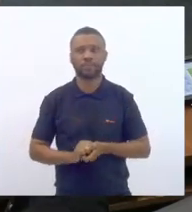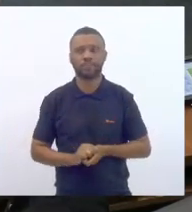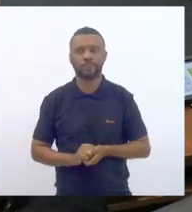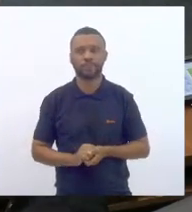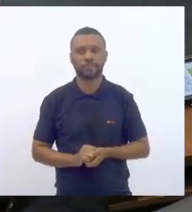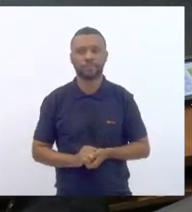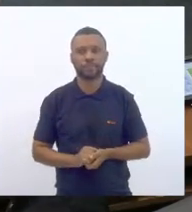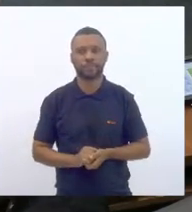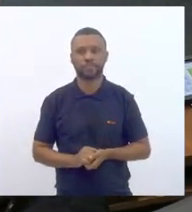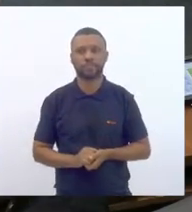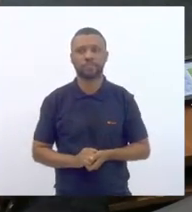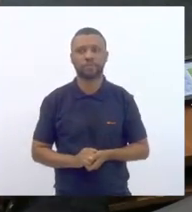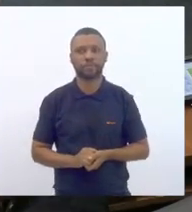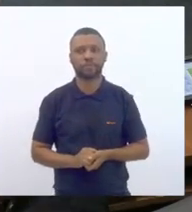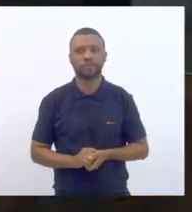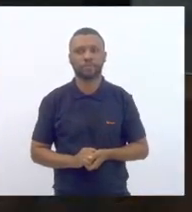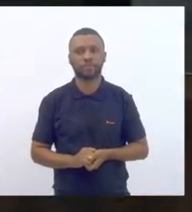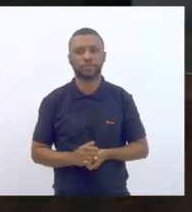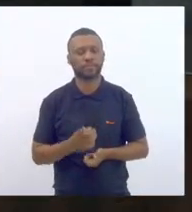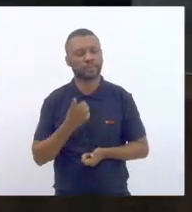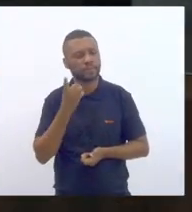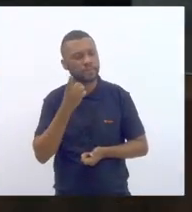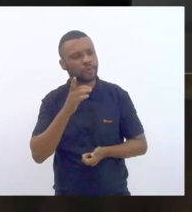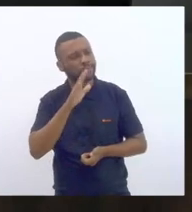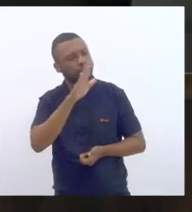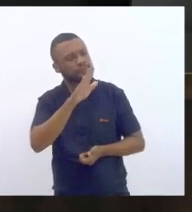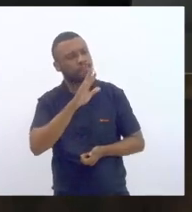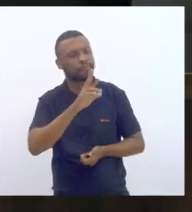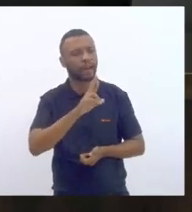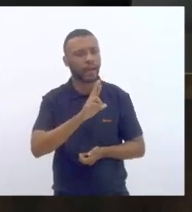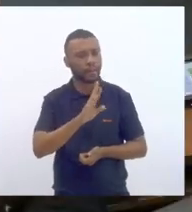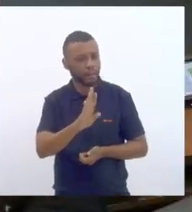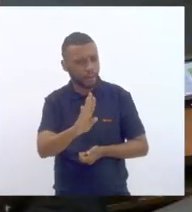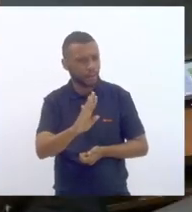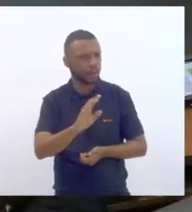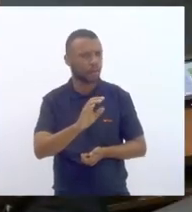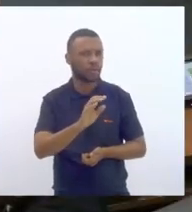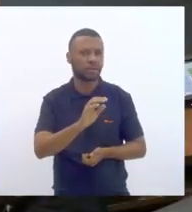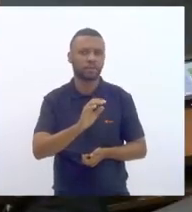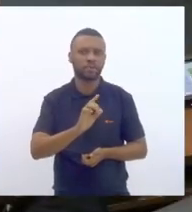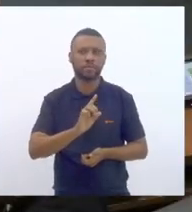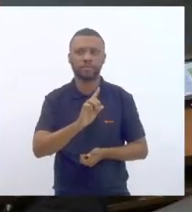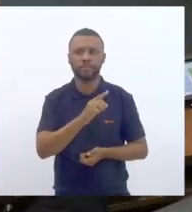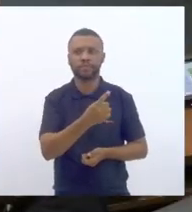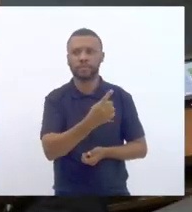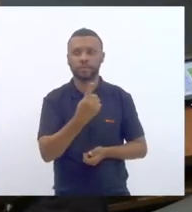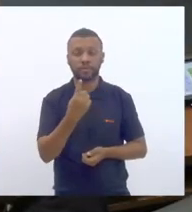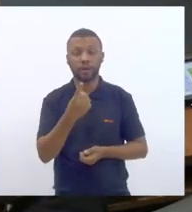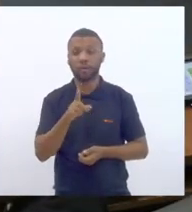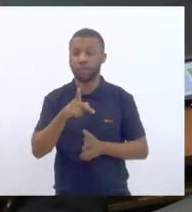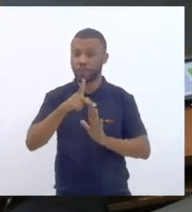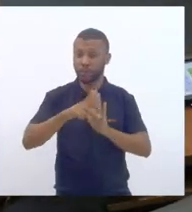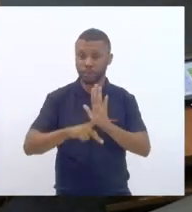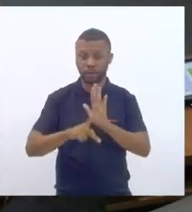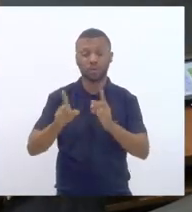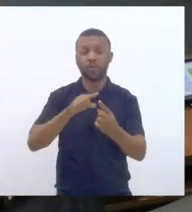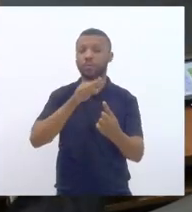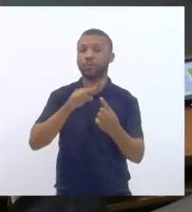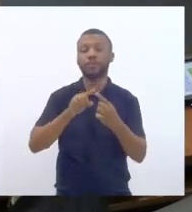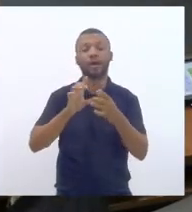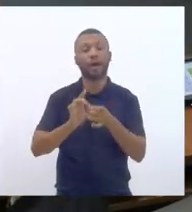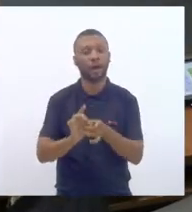Rodrigo. Deputado Rodrigo. É autorizativo, né?